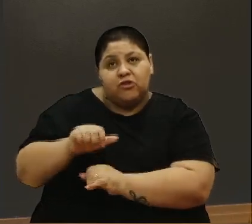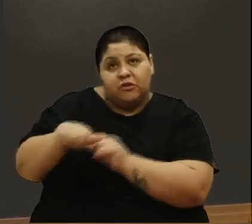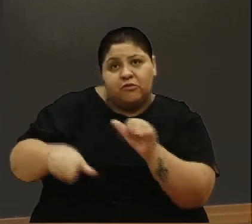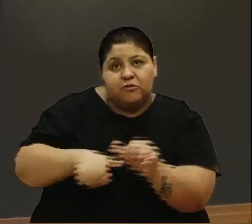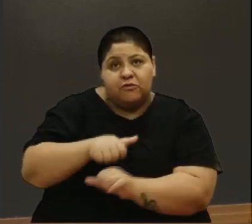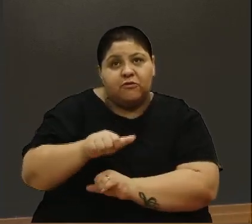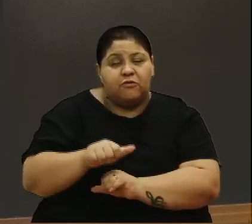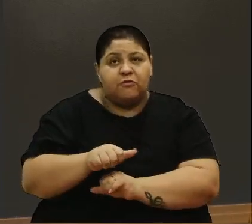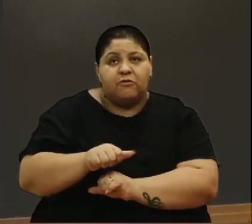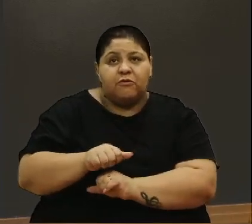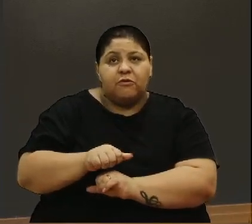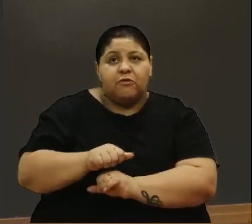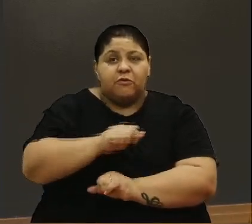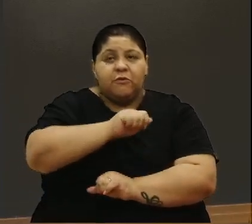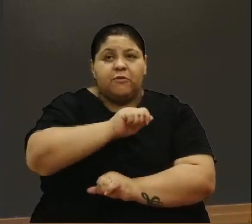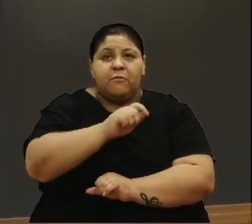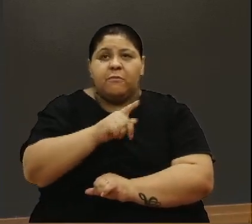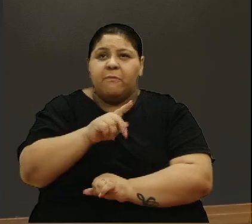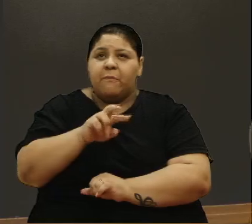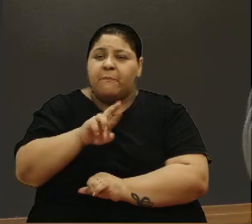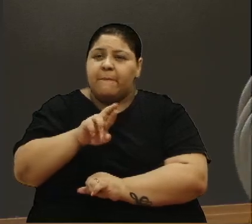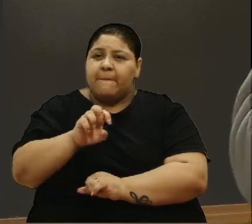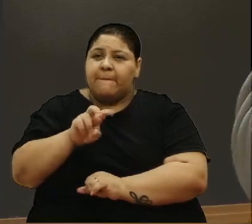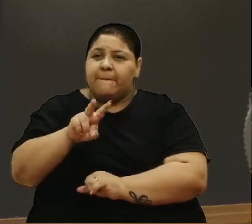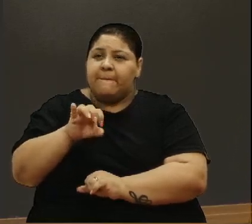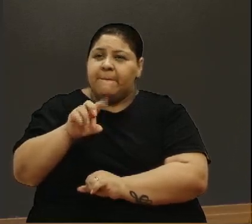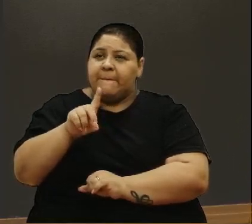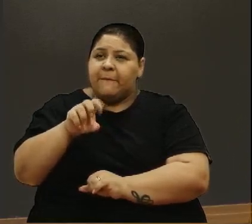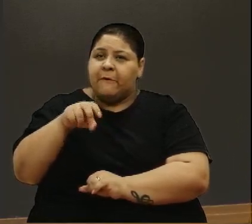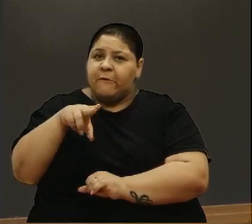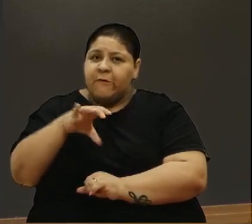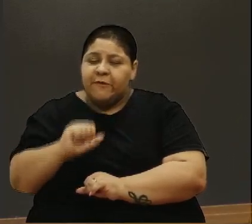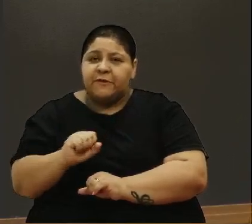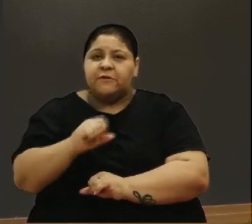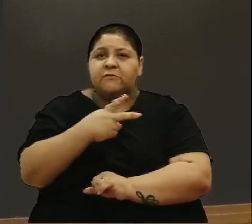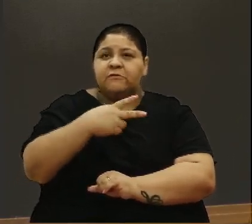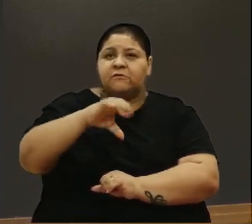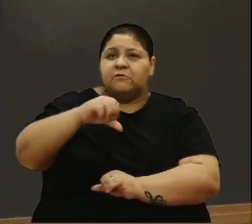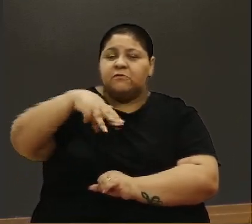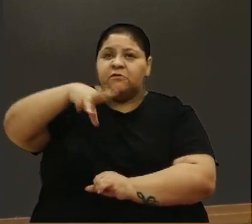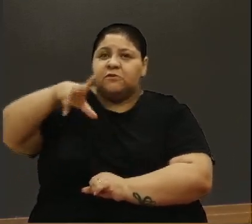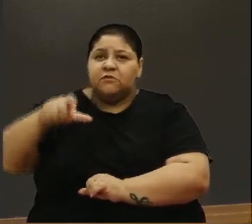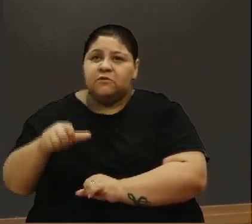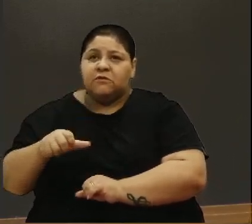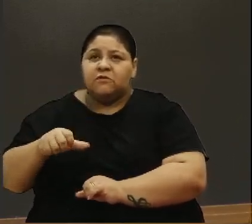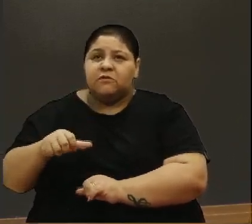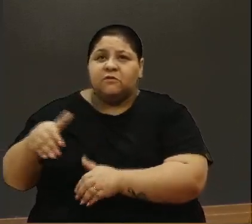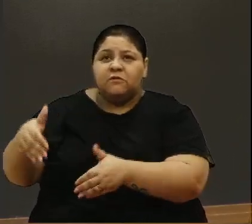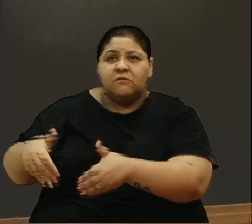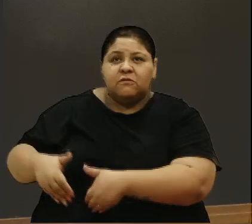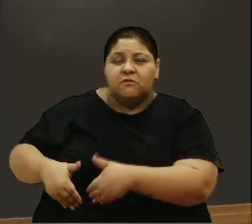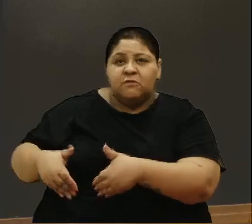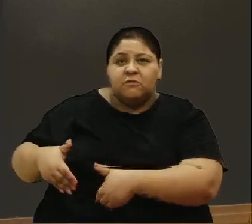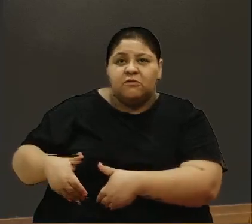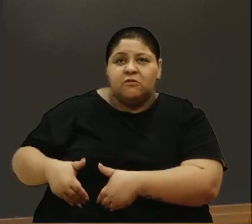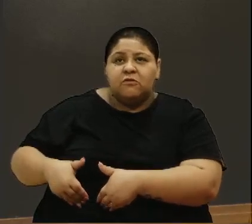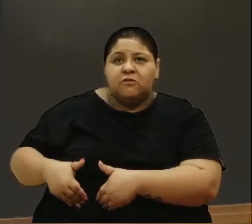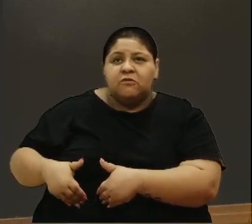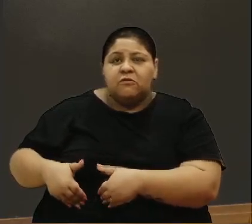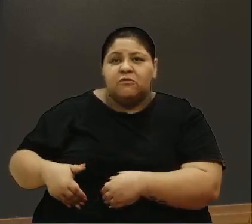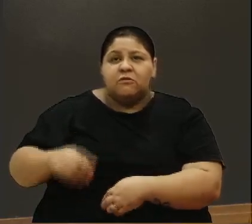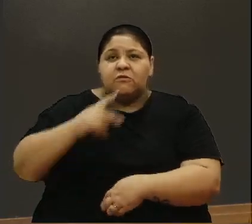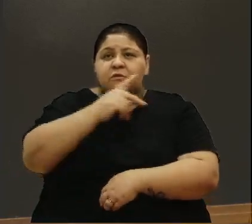que suprime direito de trabalhador, que promoveu que 29 milhões de pessoas passassem fome no Brasil, foi o Partido Progressista,